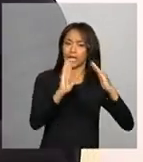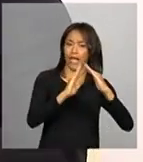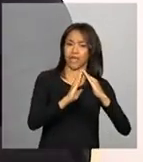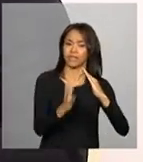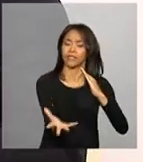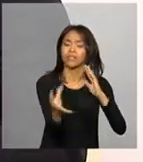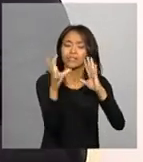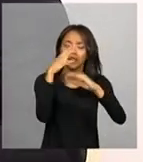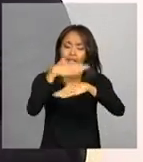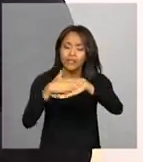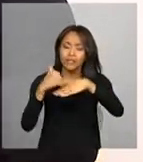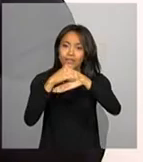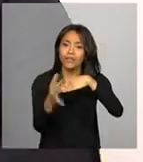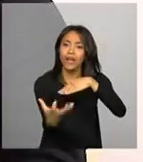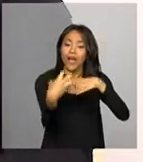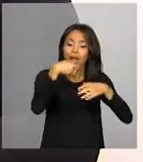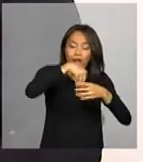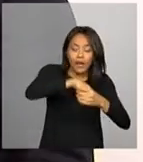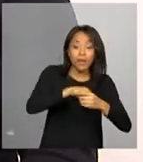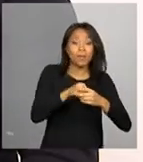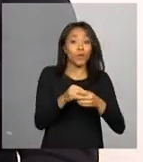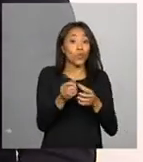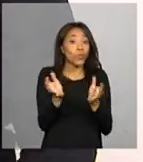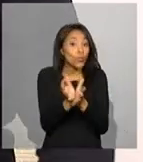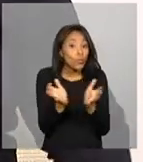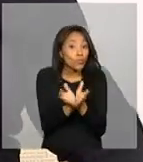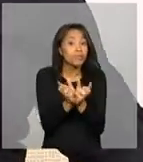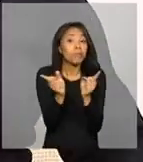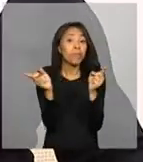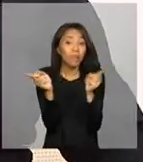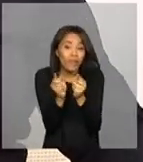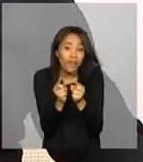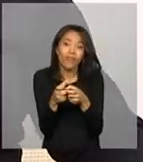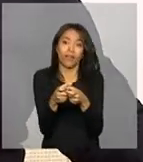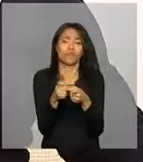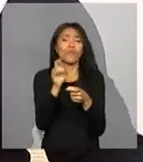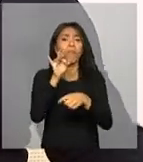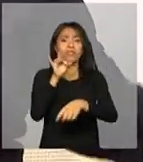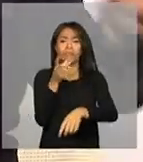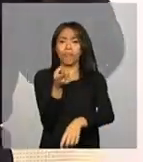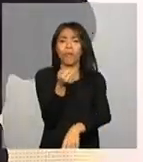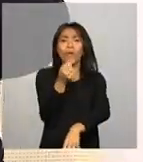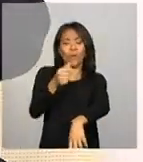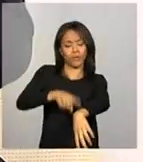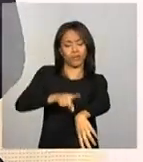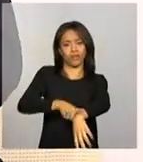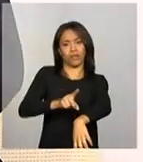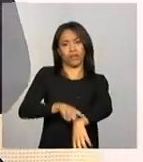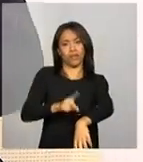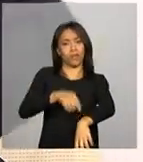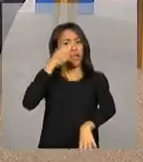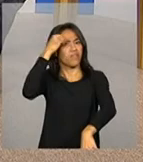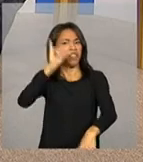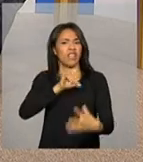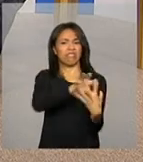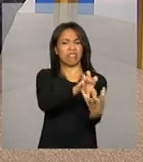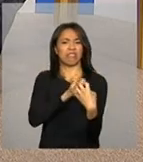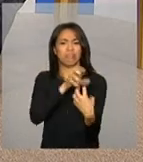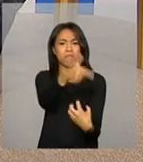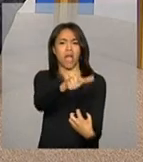e Pequenos Grupos um pouco tempo só o tempo que precisa de tirar da violência familiar